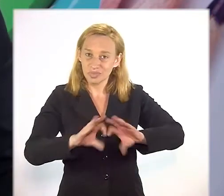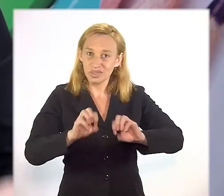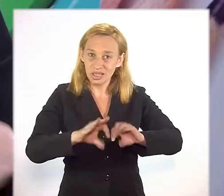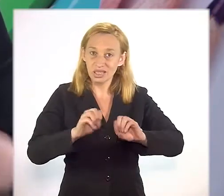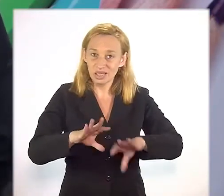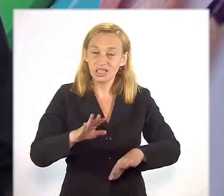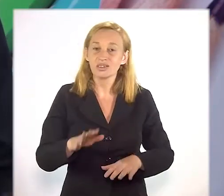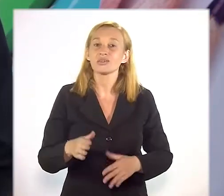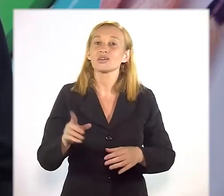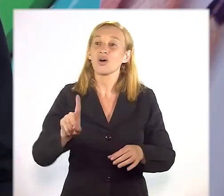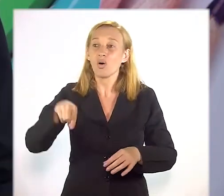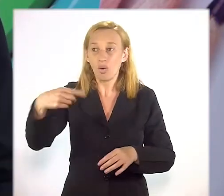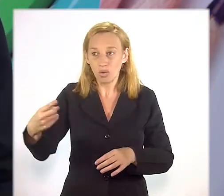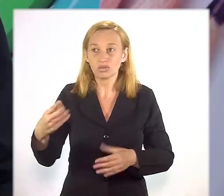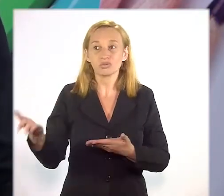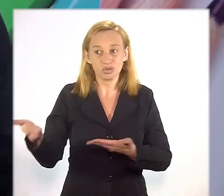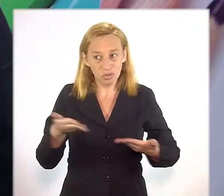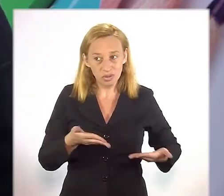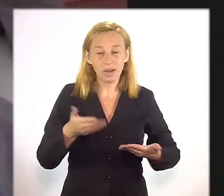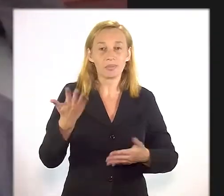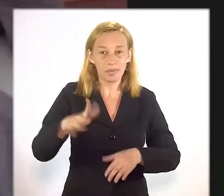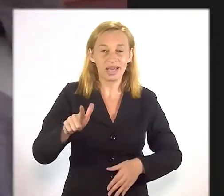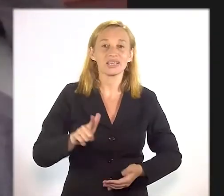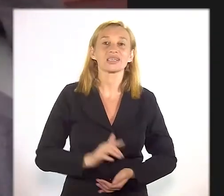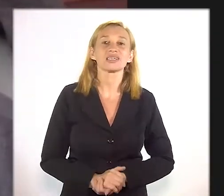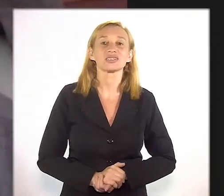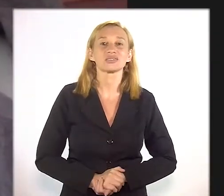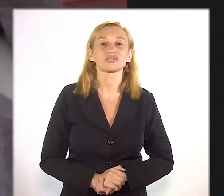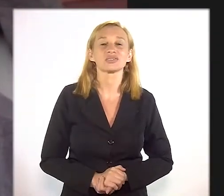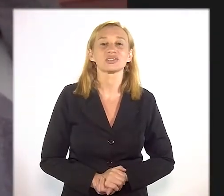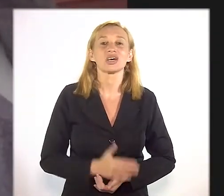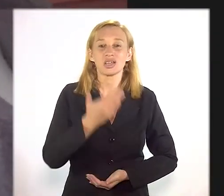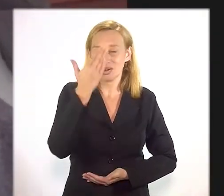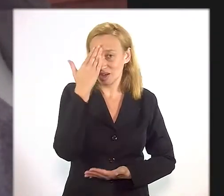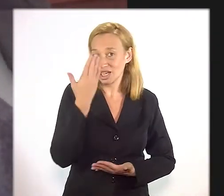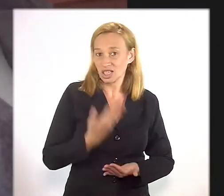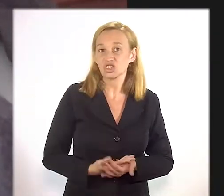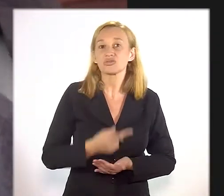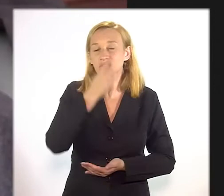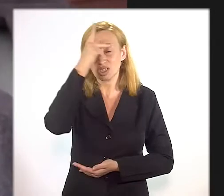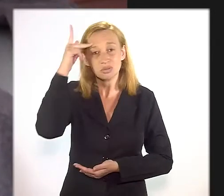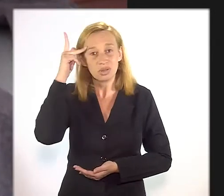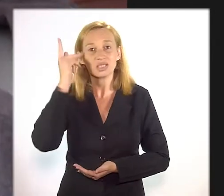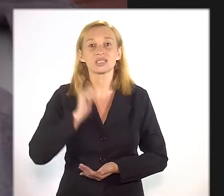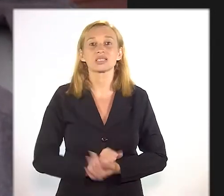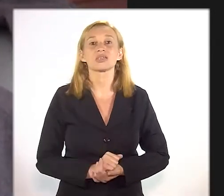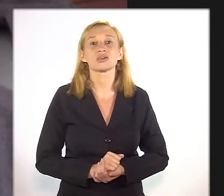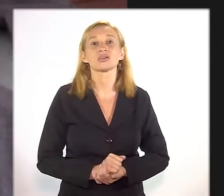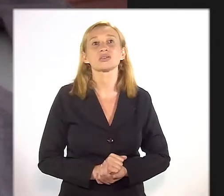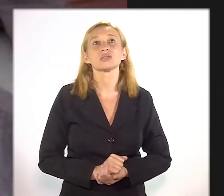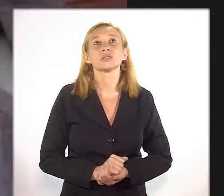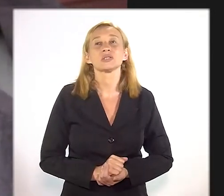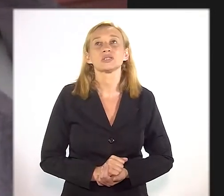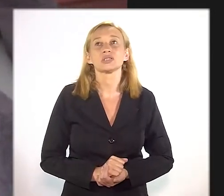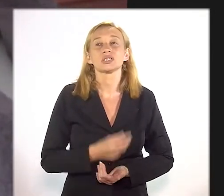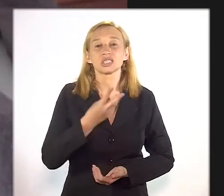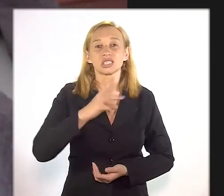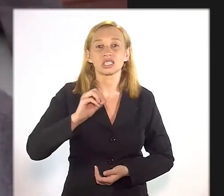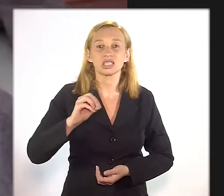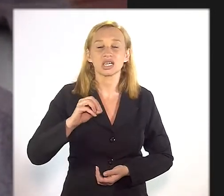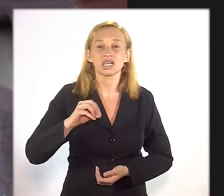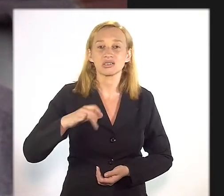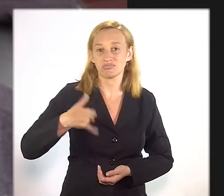Educação, porque nós vamos gravar outros, se Deus quiser. Eu vou apenas acrescentar que eu acredito nos professores. Estou com 70